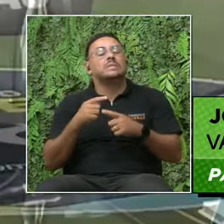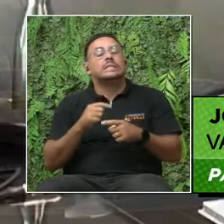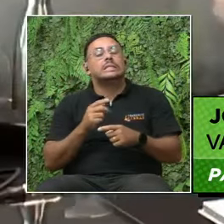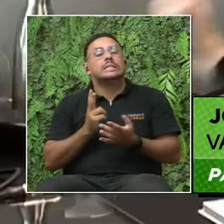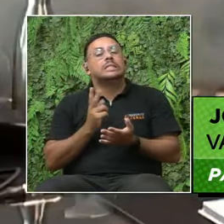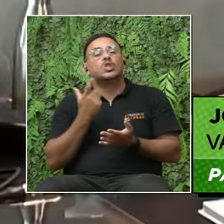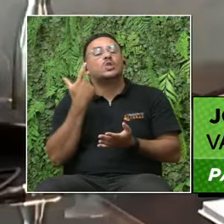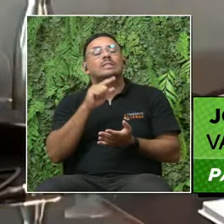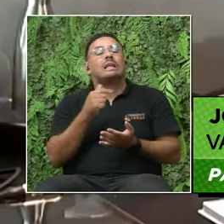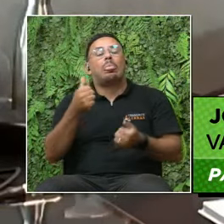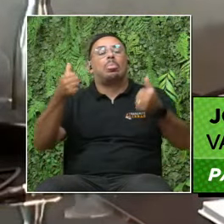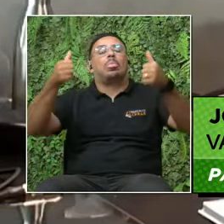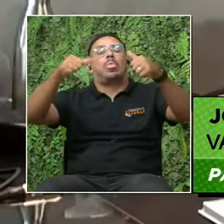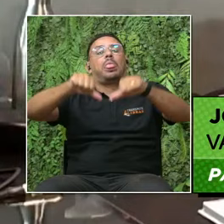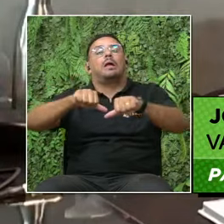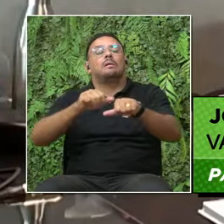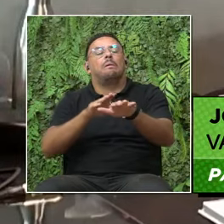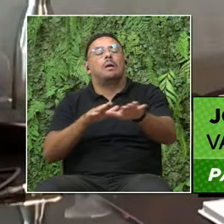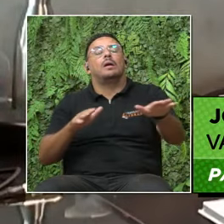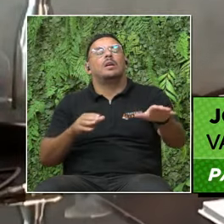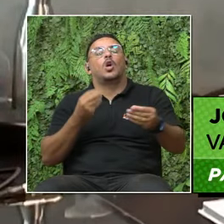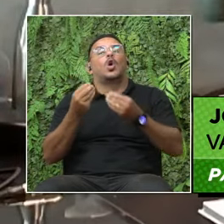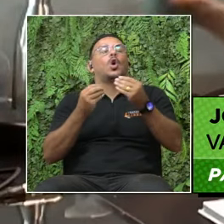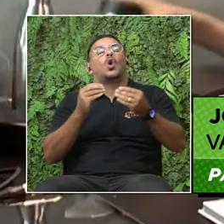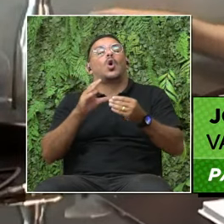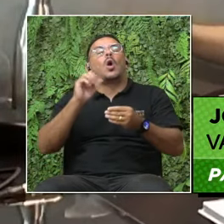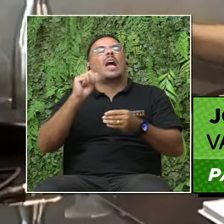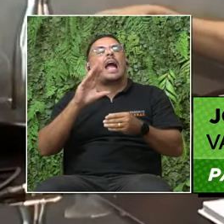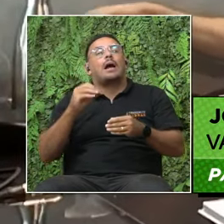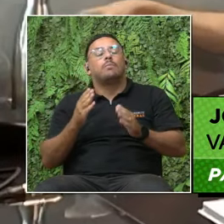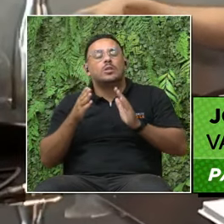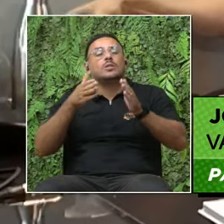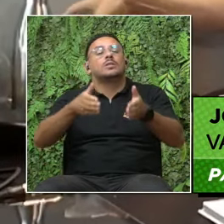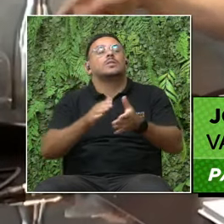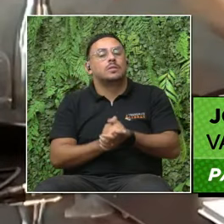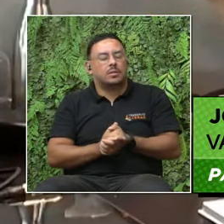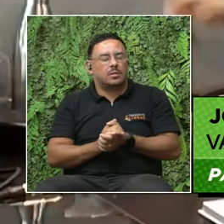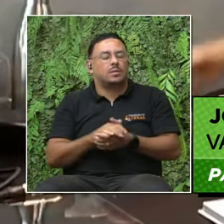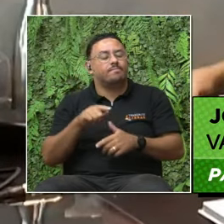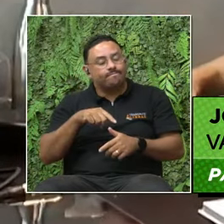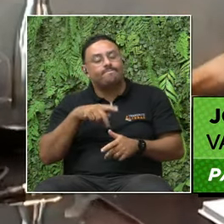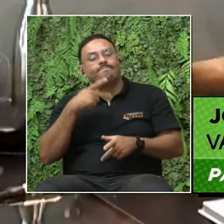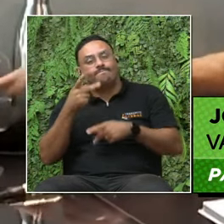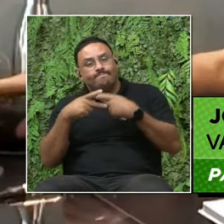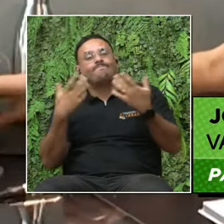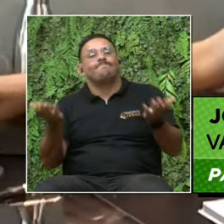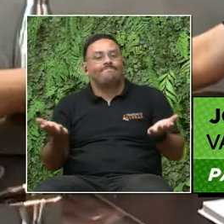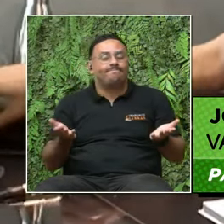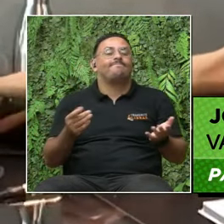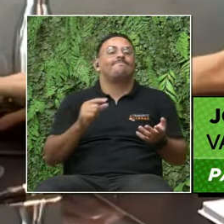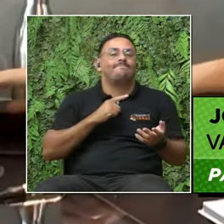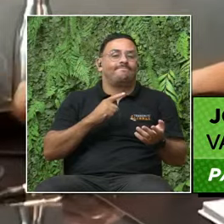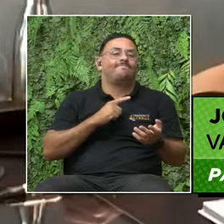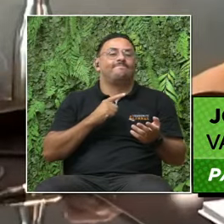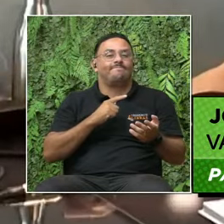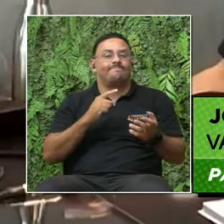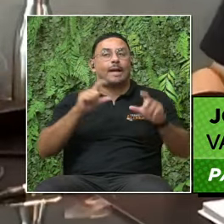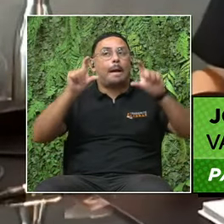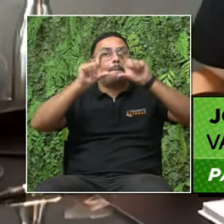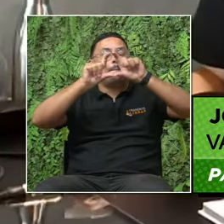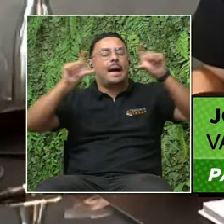piorar o trânsito he querido cabido como é que foi a chegada aqui PR galera fal eu ia falar aquele termo